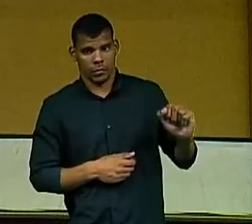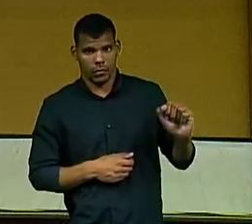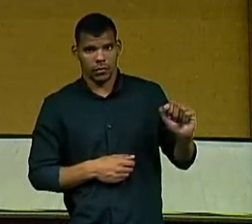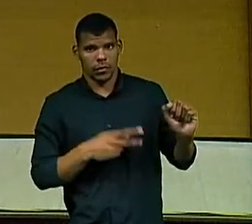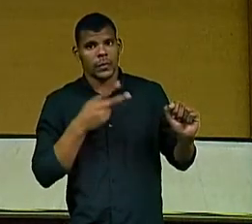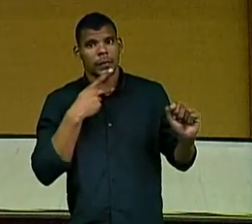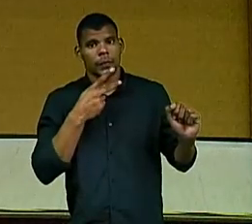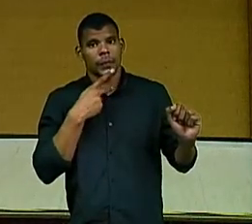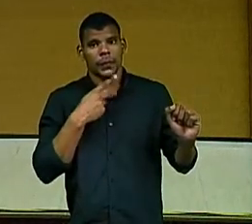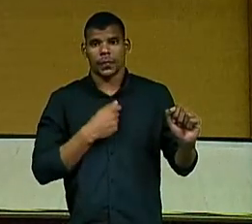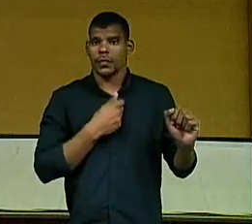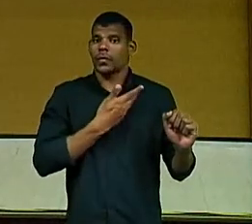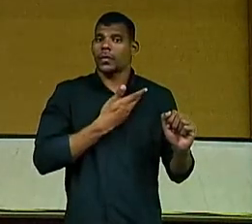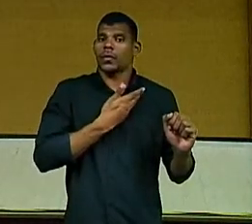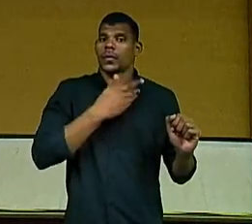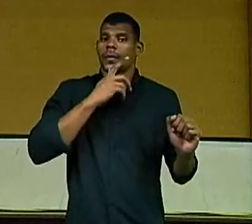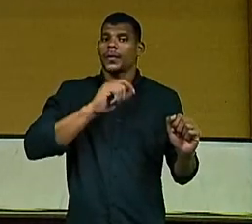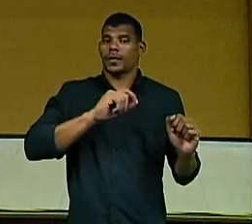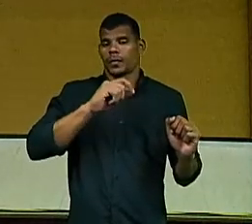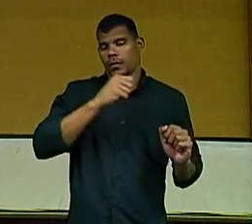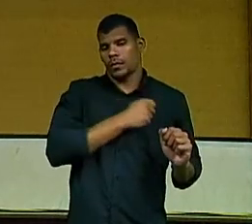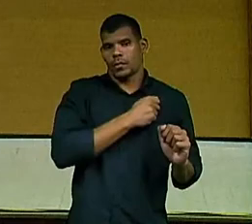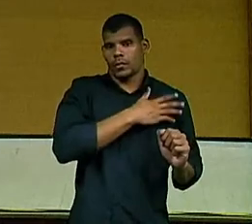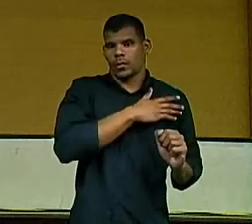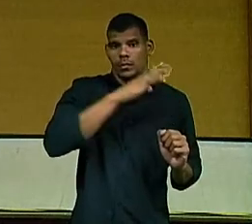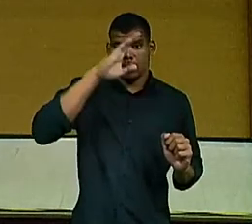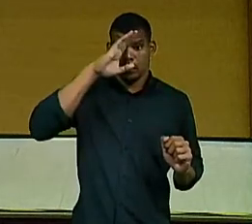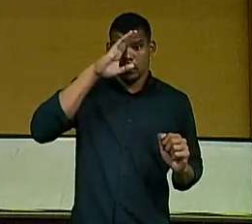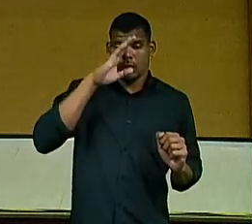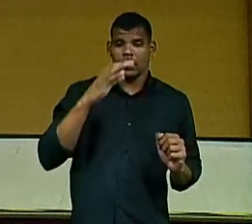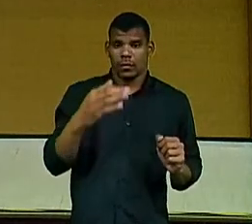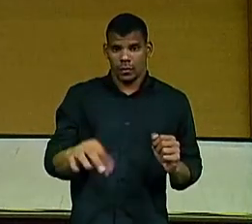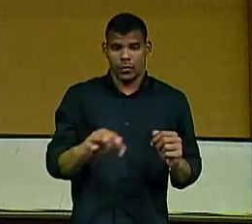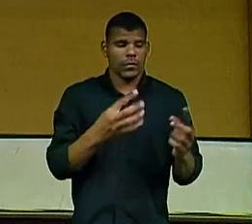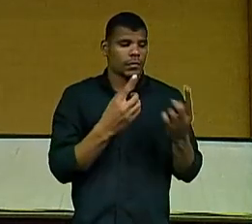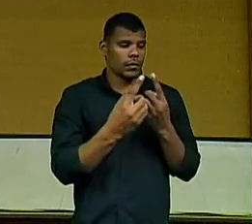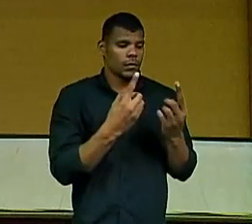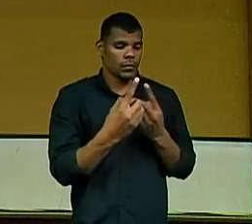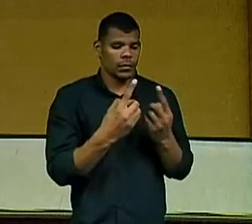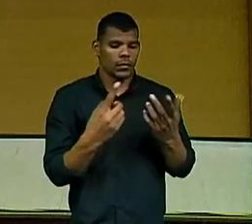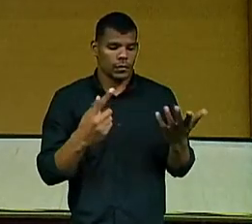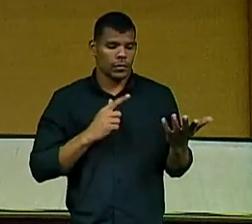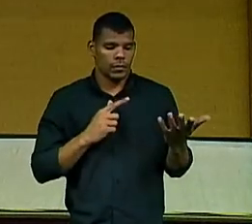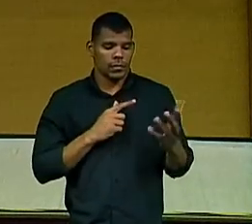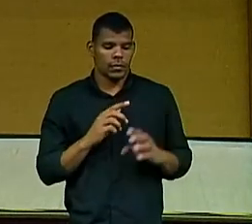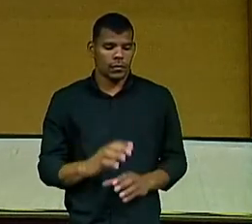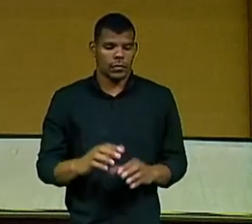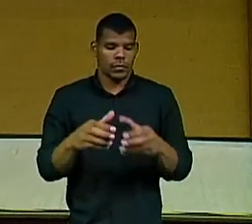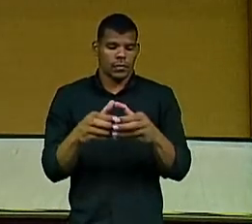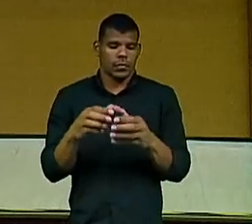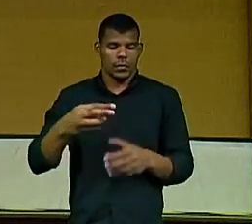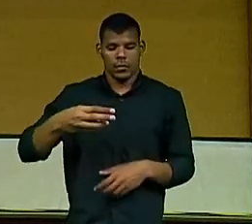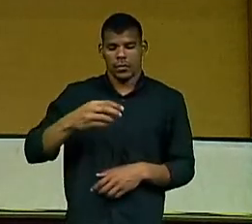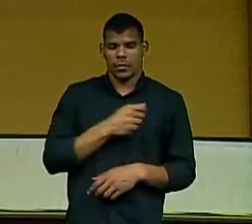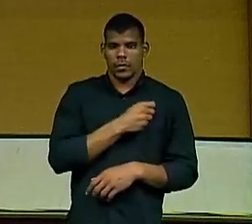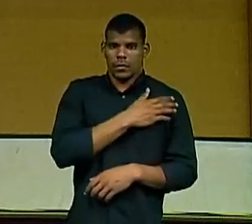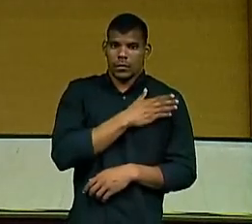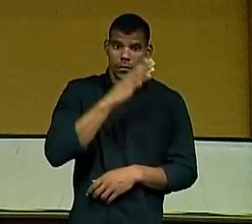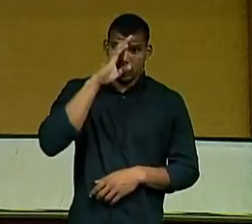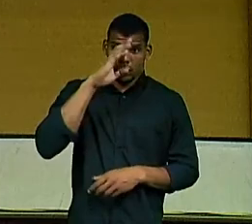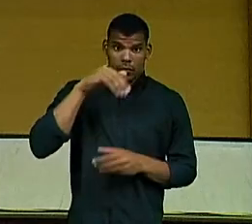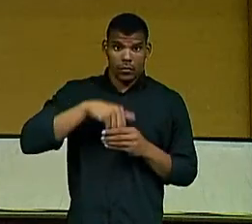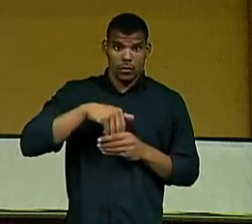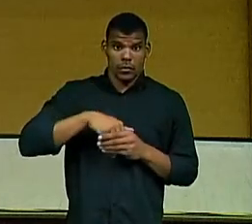dos militares né Ou pelo menos dialogava bem com esses militares essa eleição